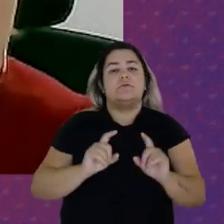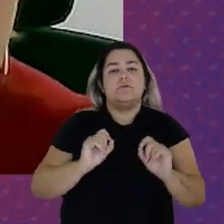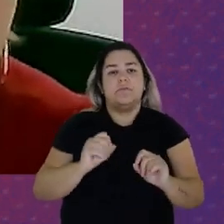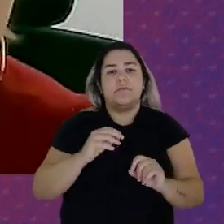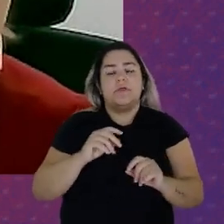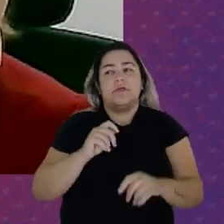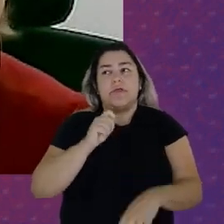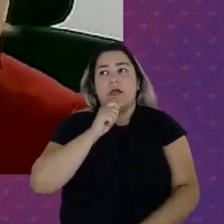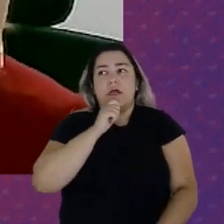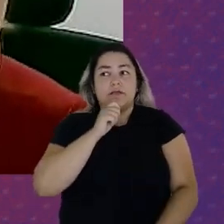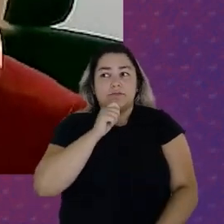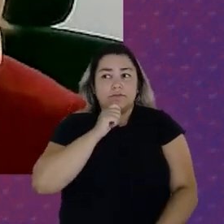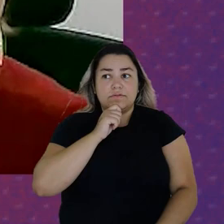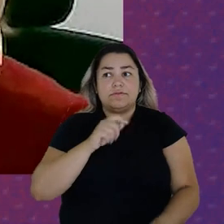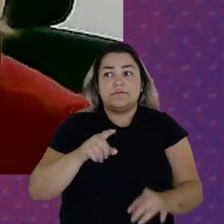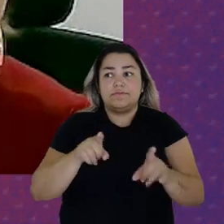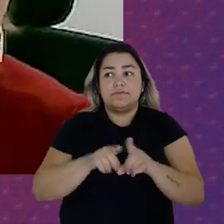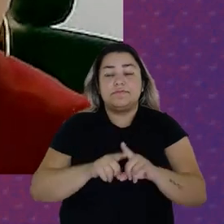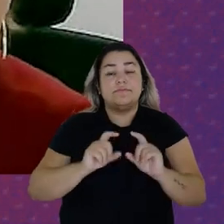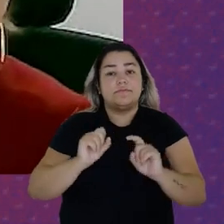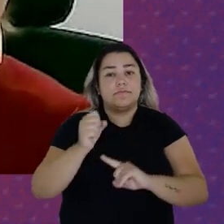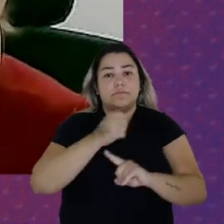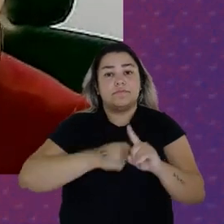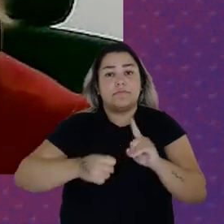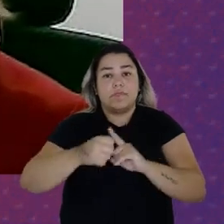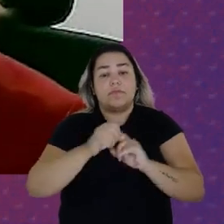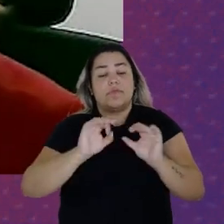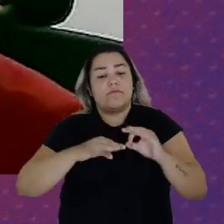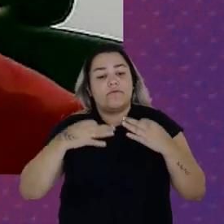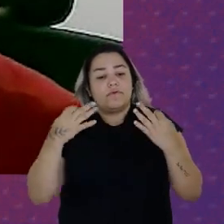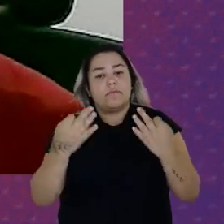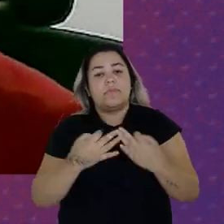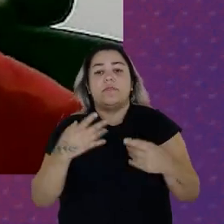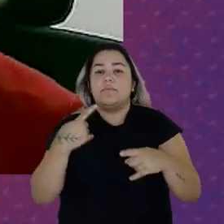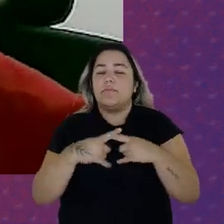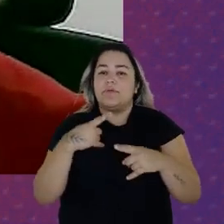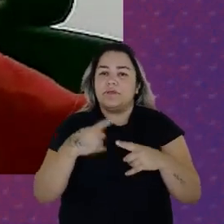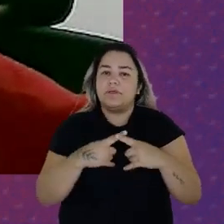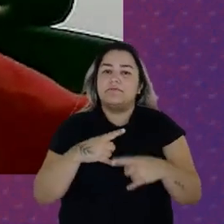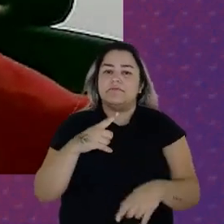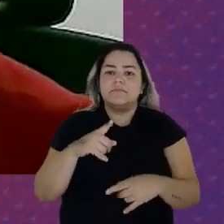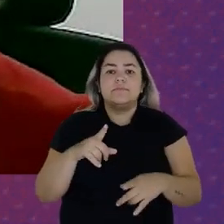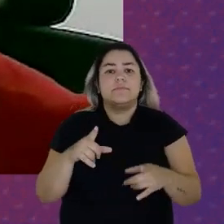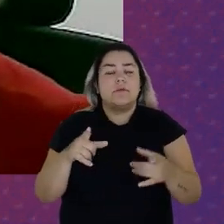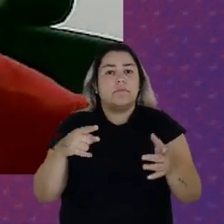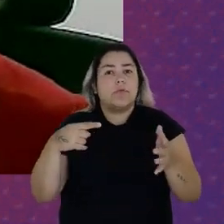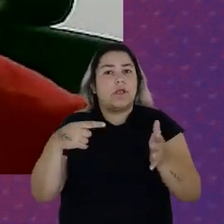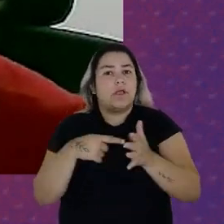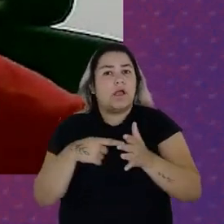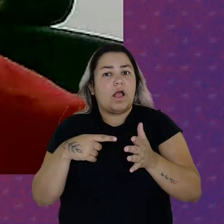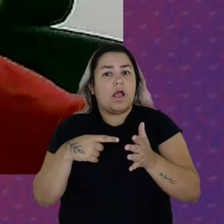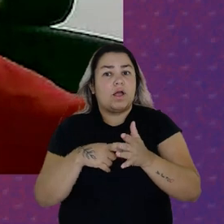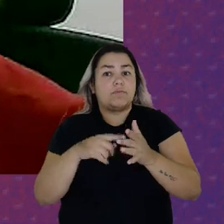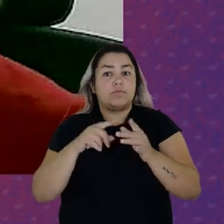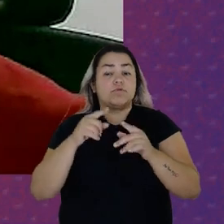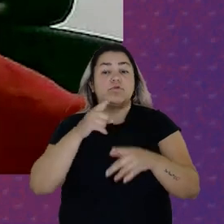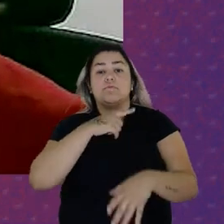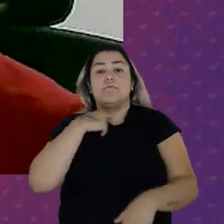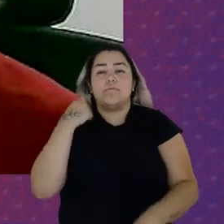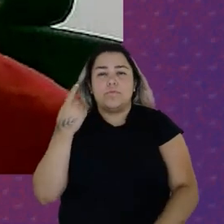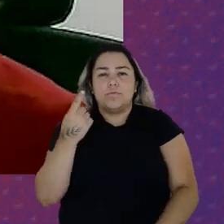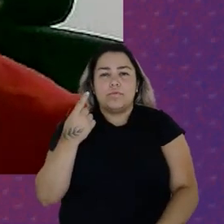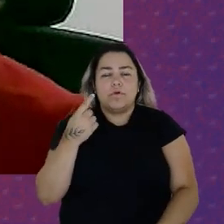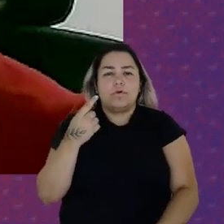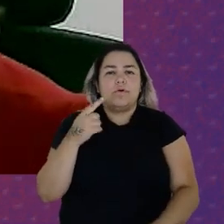da cidade, juntamente com a minha família, porque recebi ameaças de morte, ameaças de